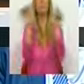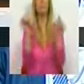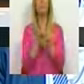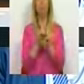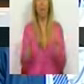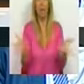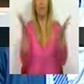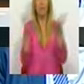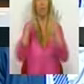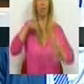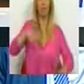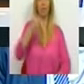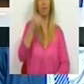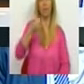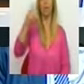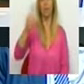do Portugal 2020,